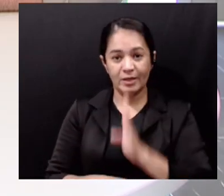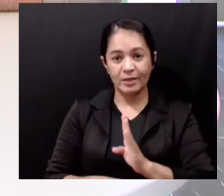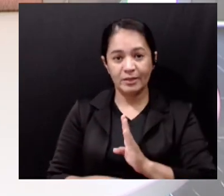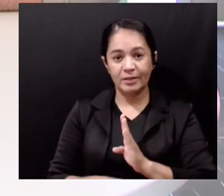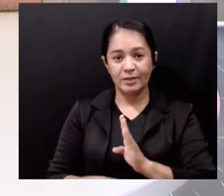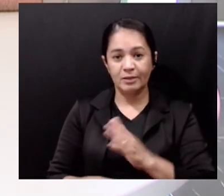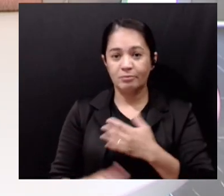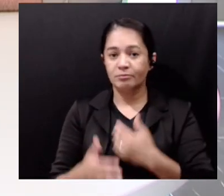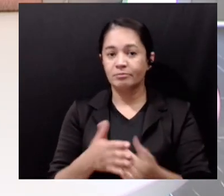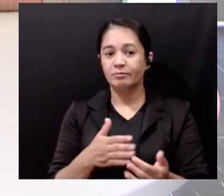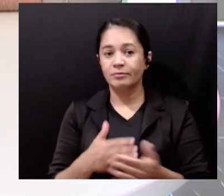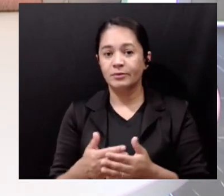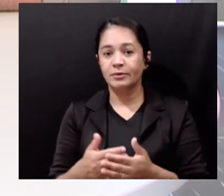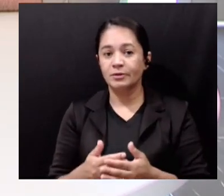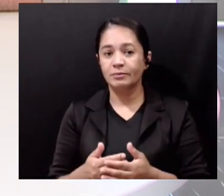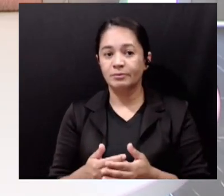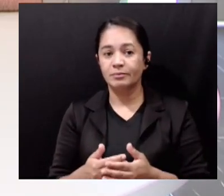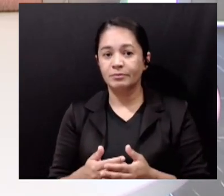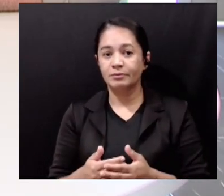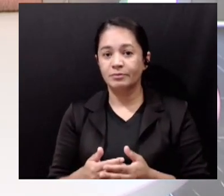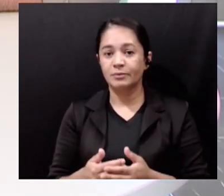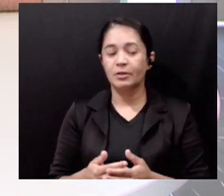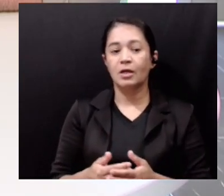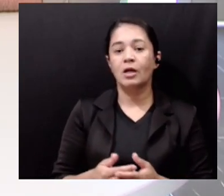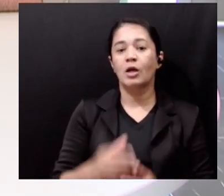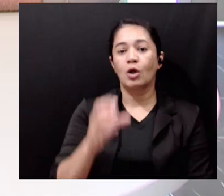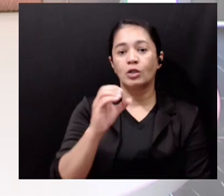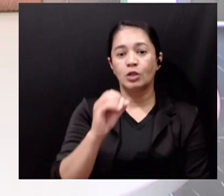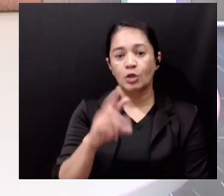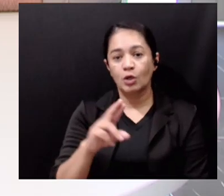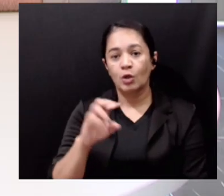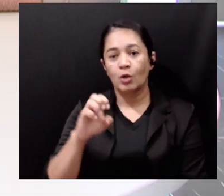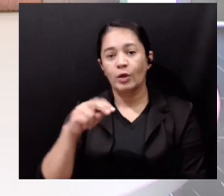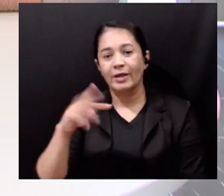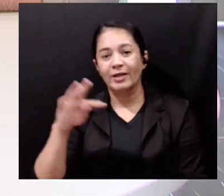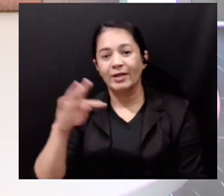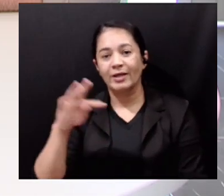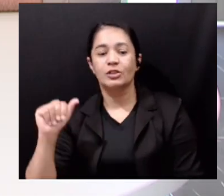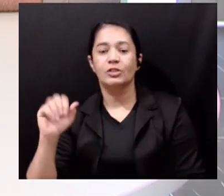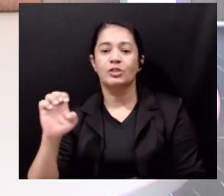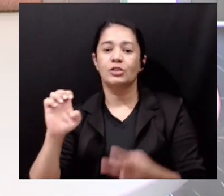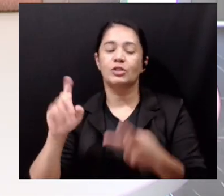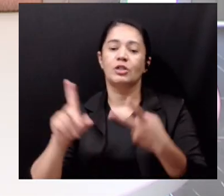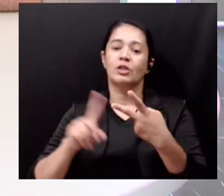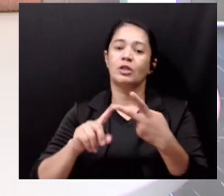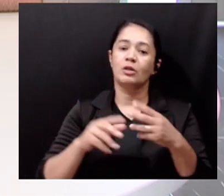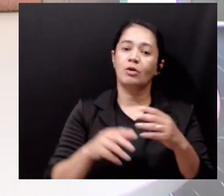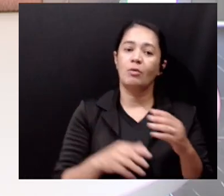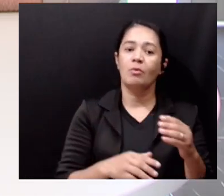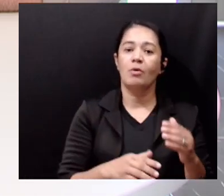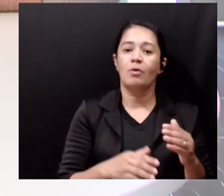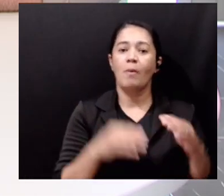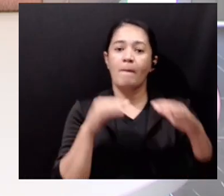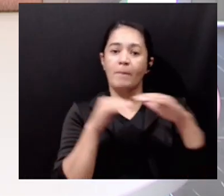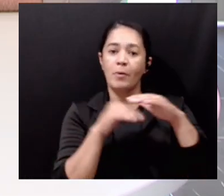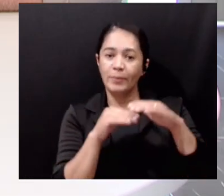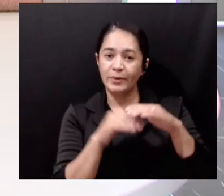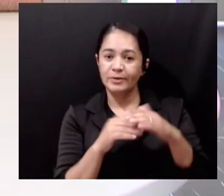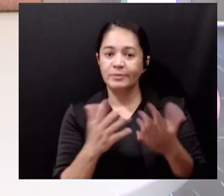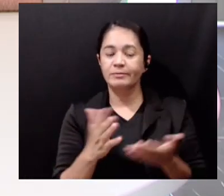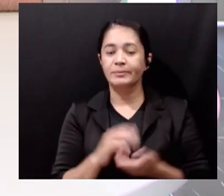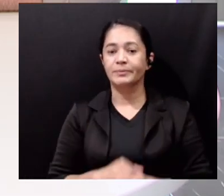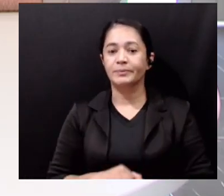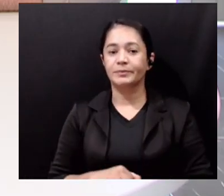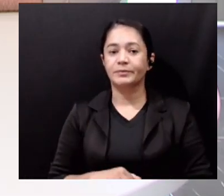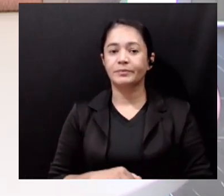conta corrente quanto para conta poupança. Conta corrente e poupança, exatamente. E o professor, os consumidores